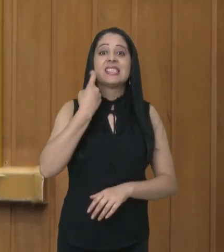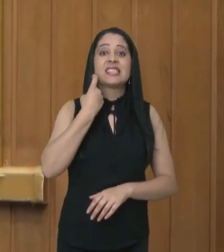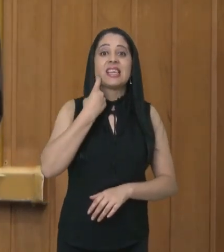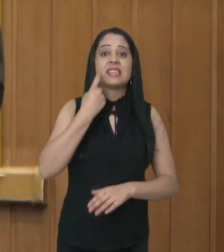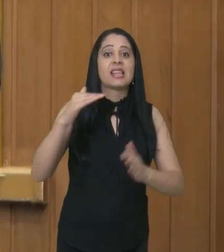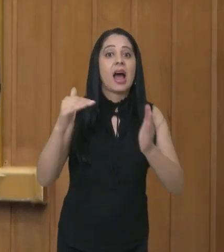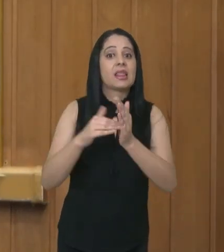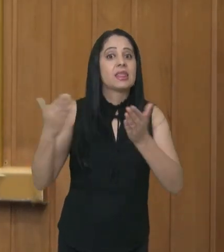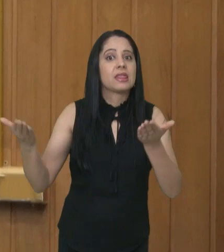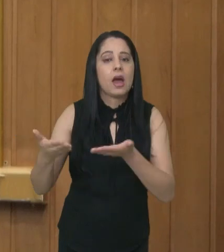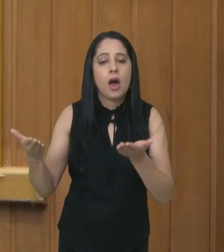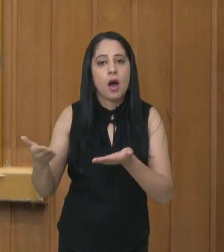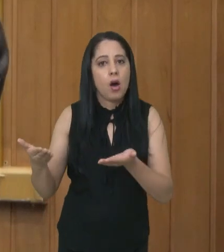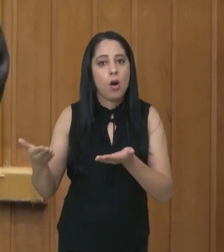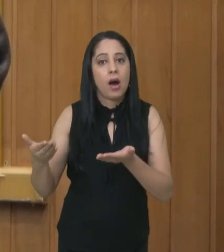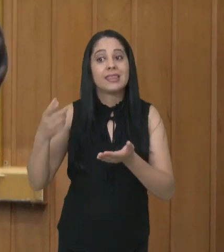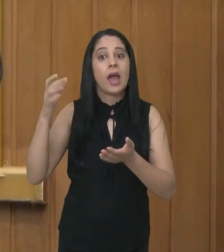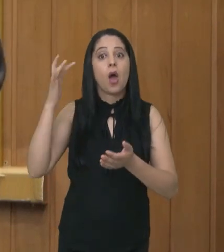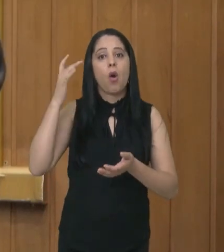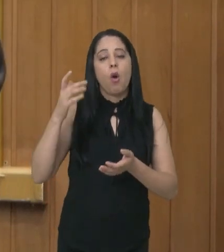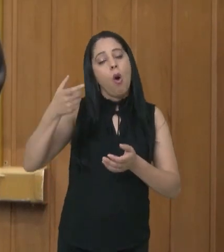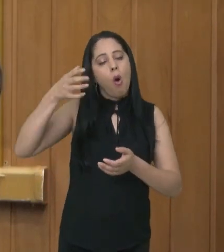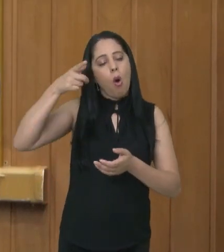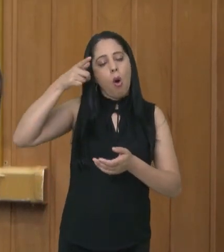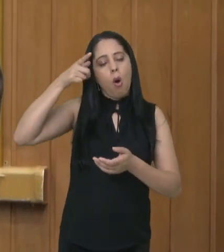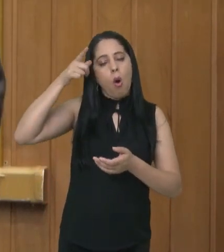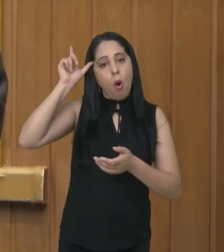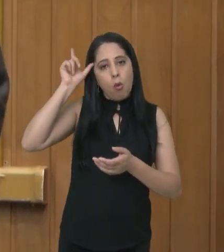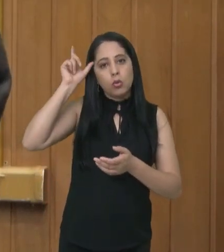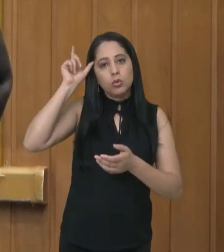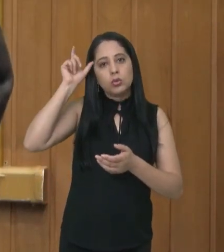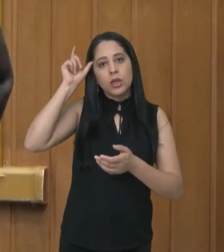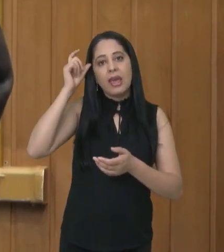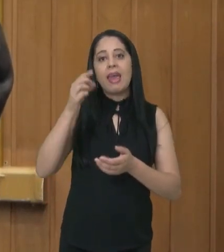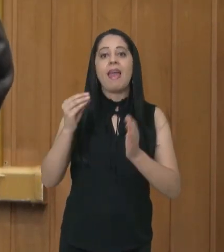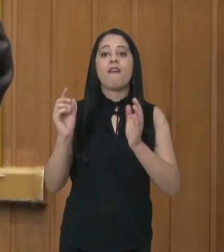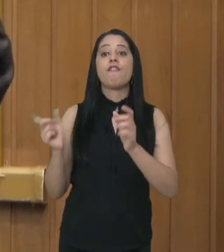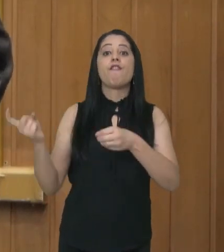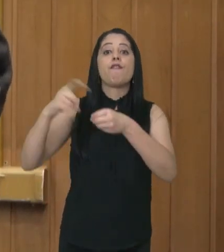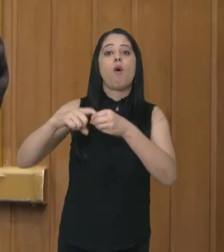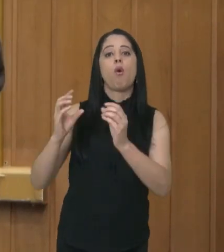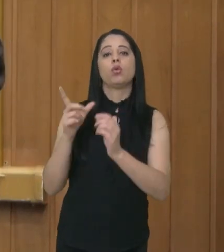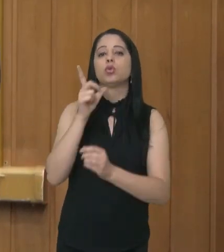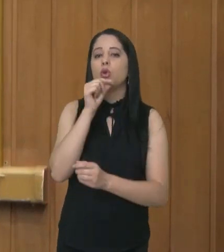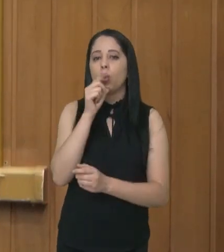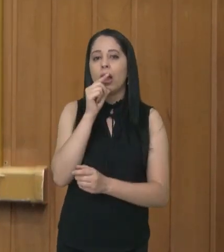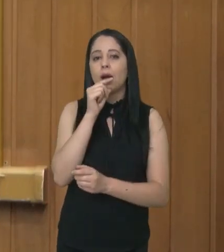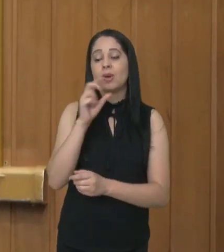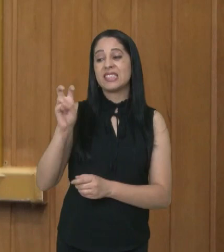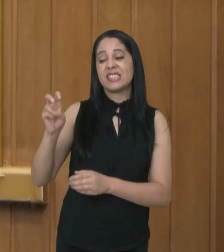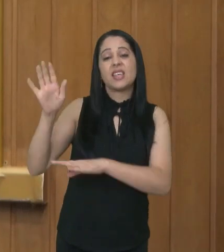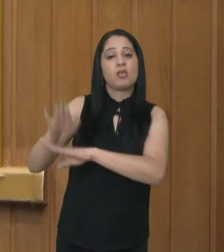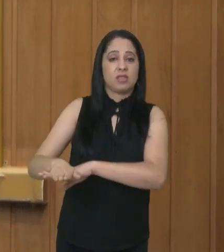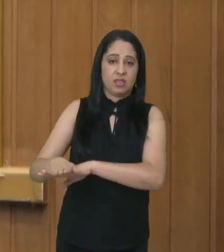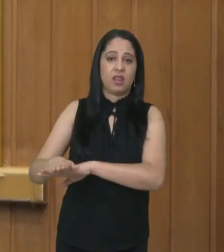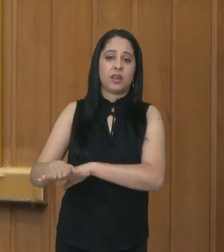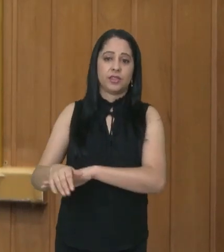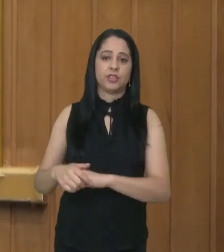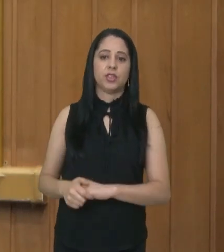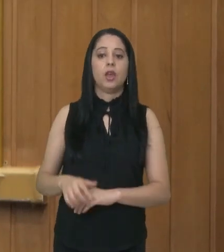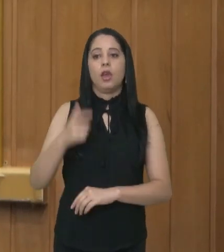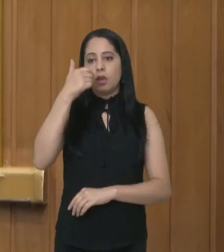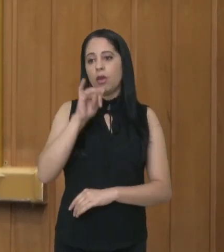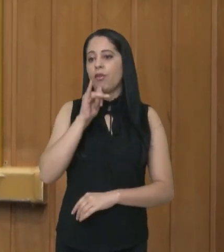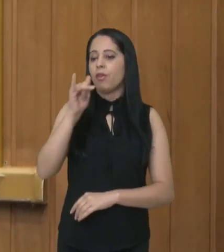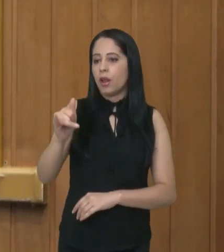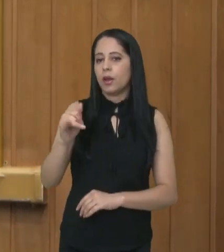água, ontem chegou às 17 horas, lá o Boa Esperança, Nova Esperança, eles reclamam que todo dia falta água. Falei para a população